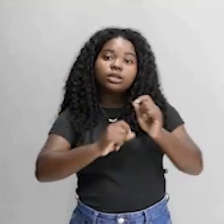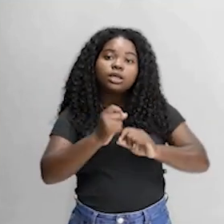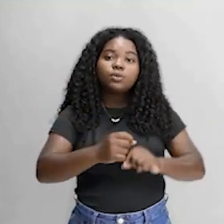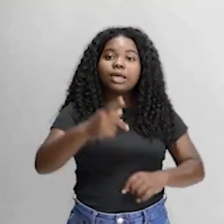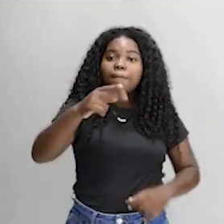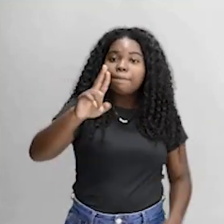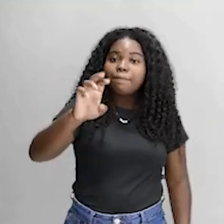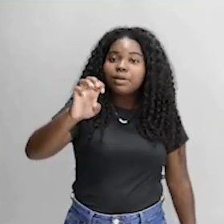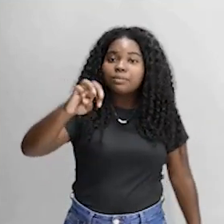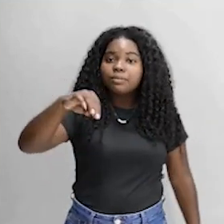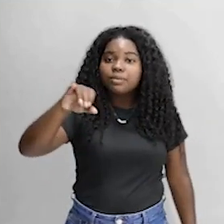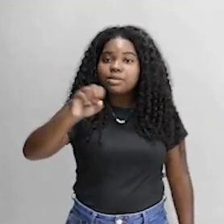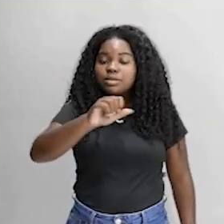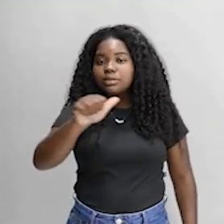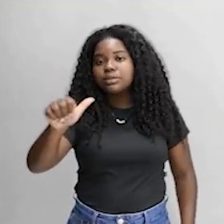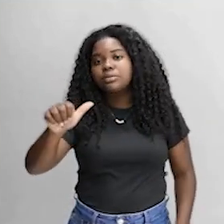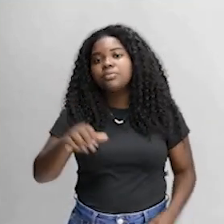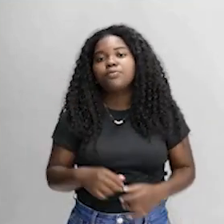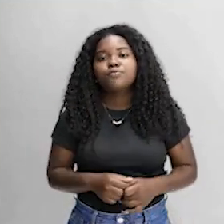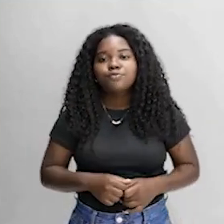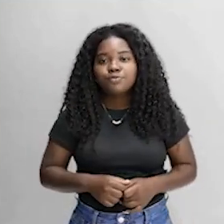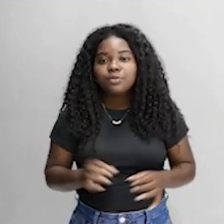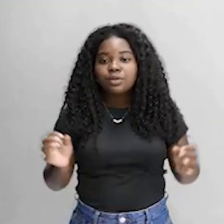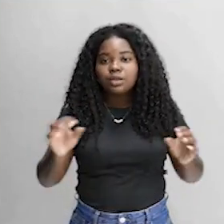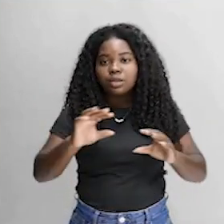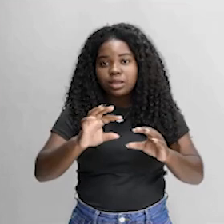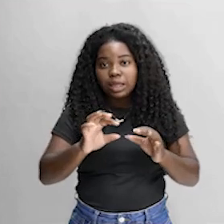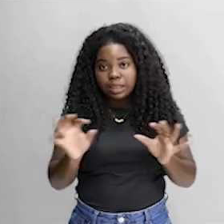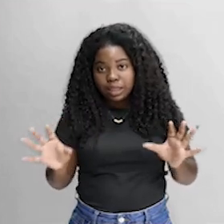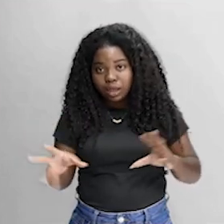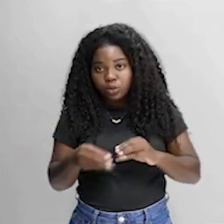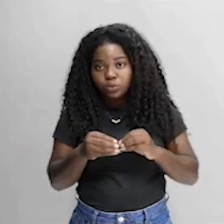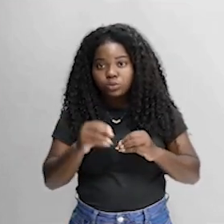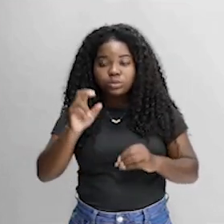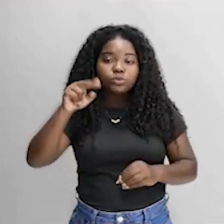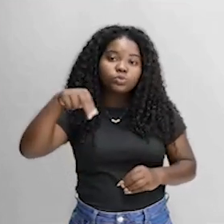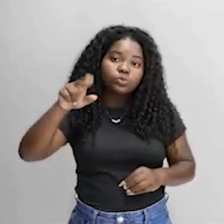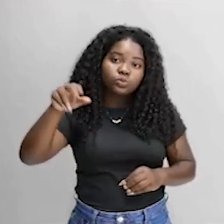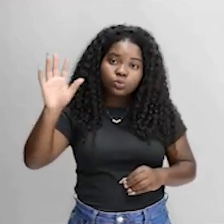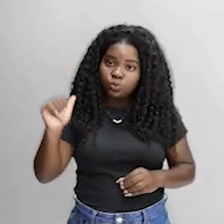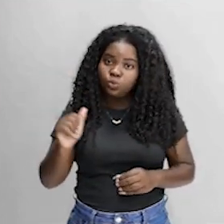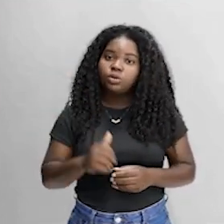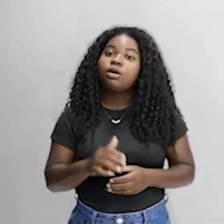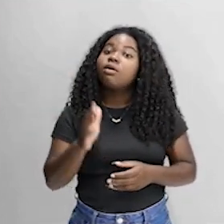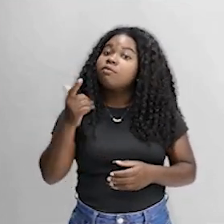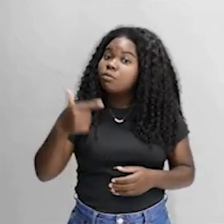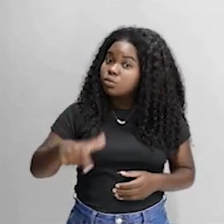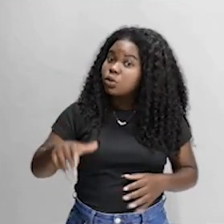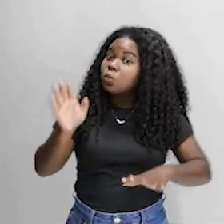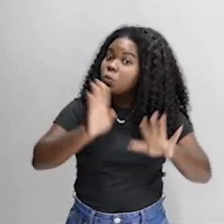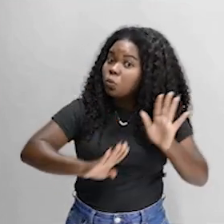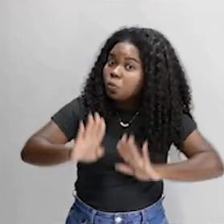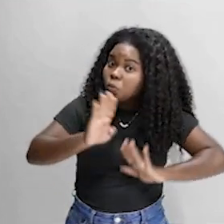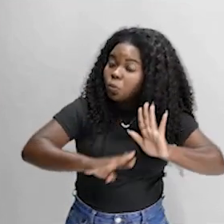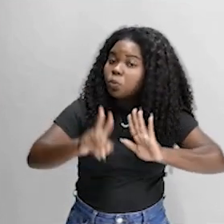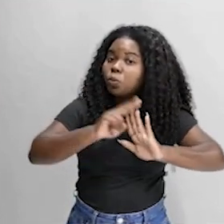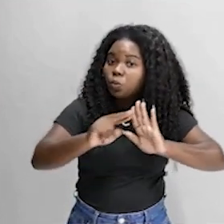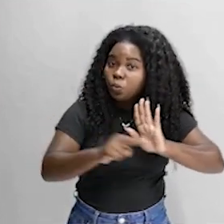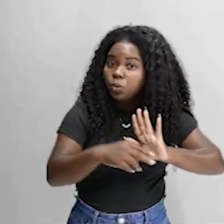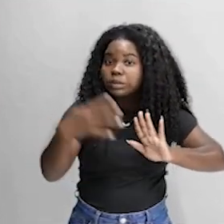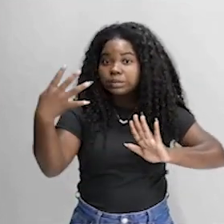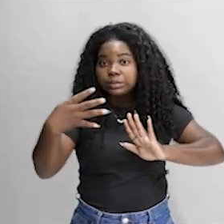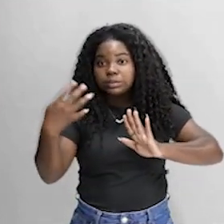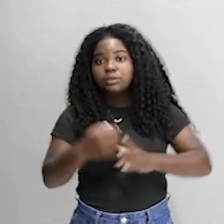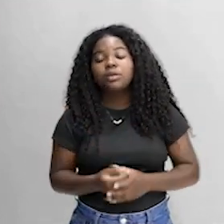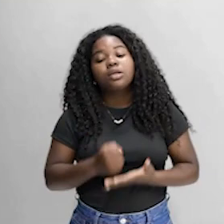conclusão nunca. Correto? Show de bola? Vamos continuar. Cuidado com esta regra. Esta regra ela te